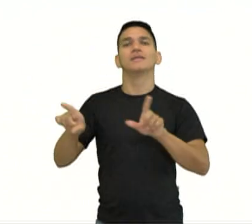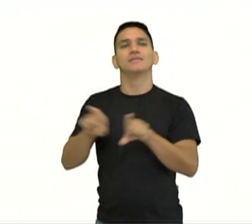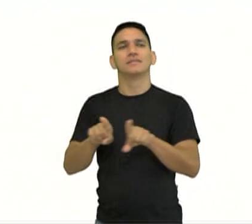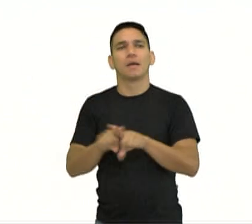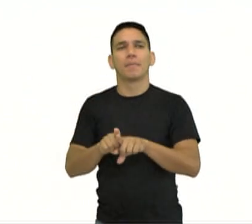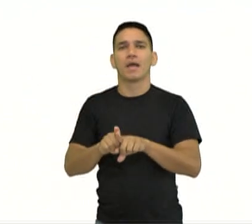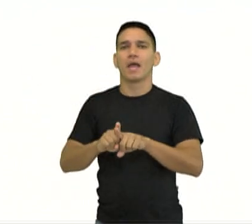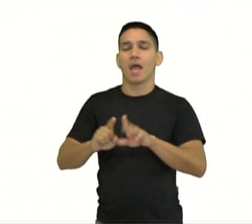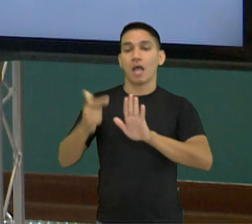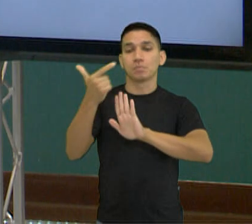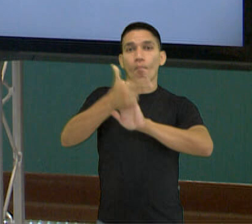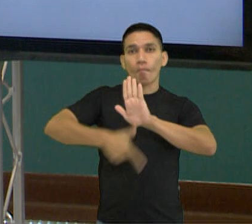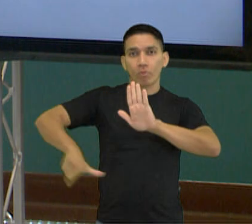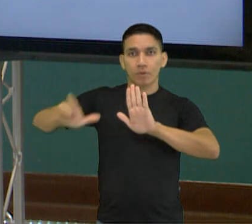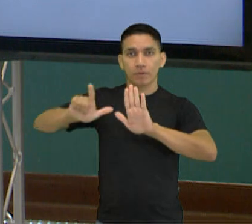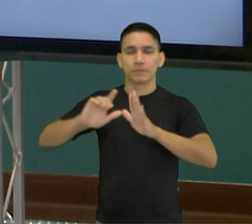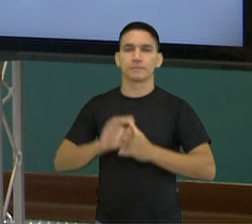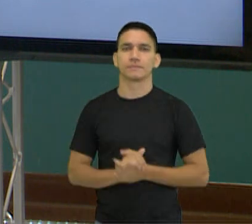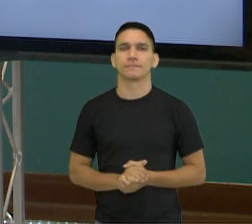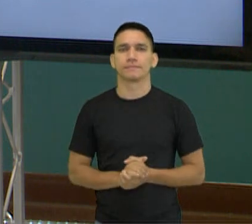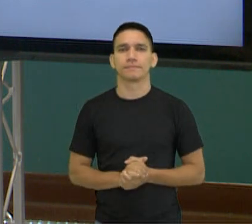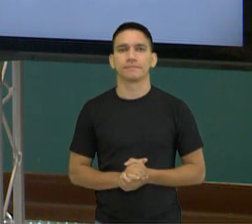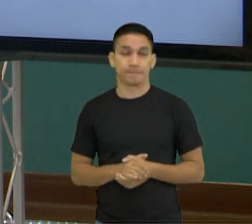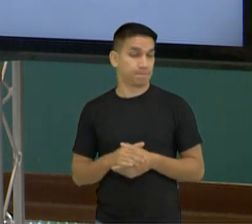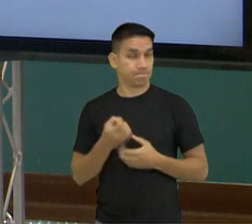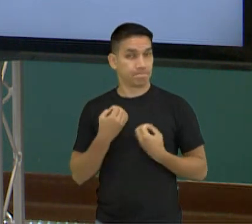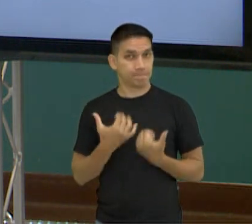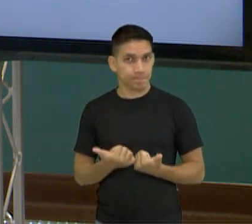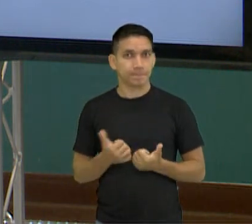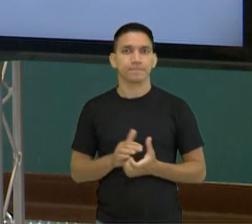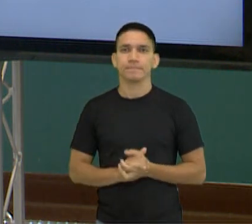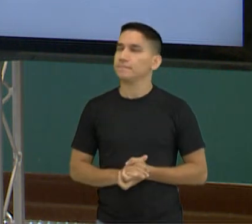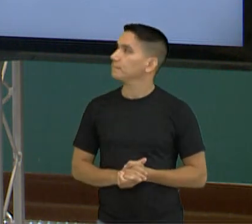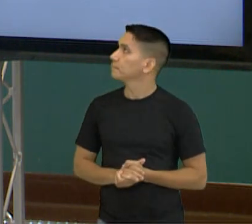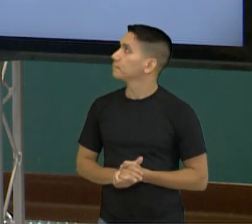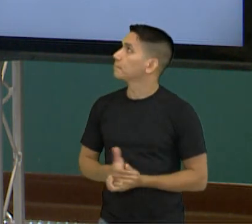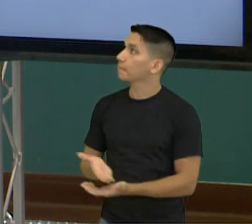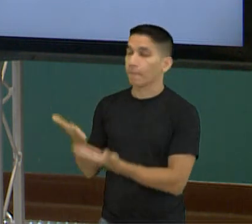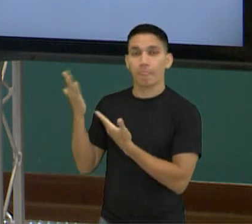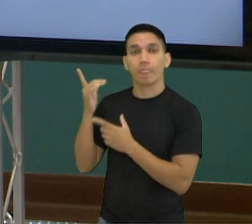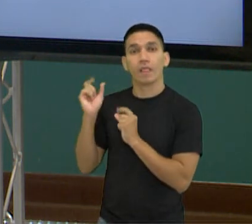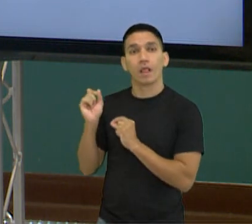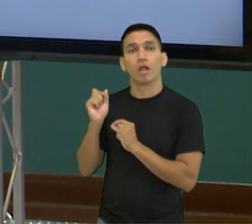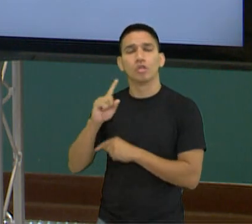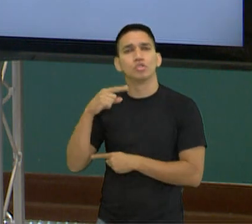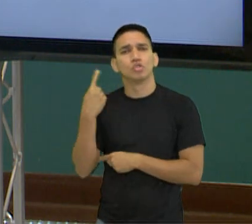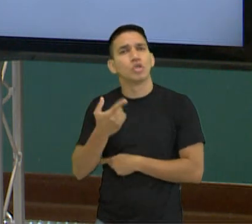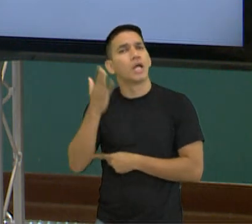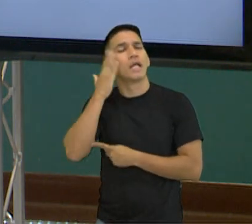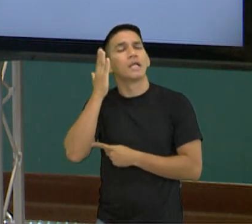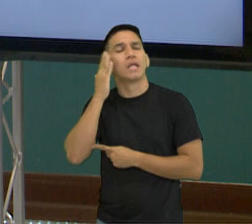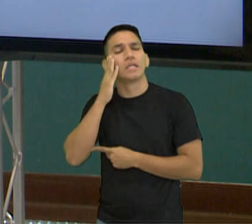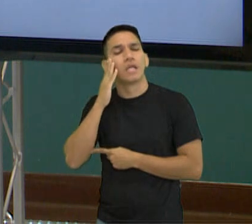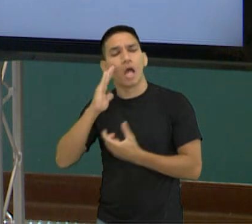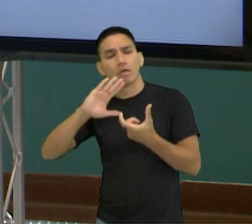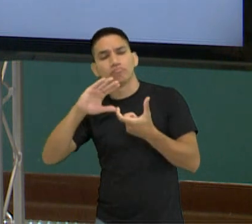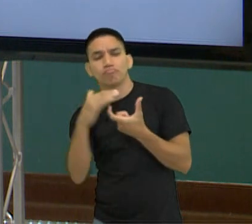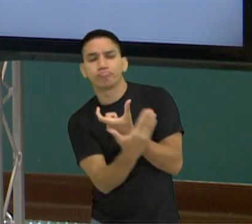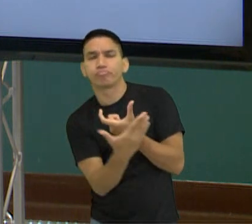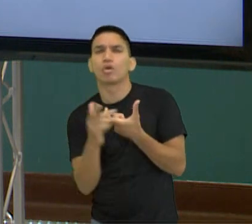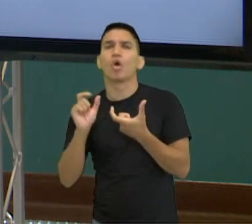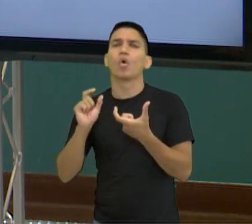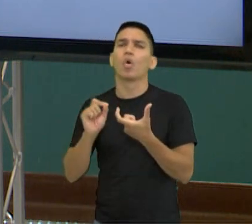hidrocarbonetos alicíclicos. Muito bem. E para nós nomearmos